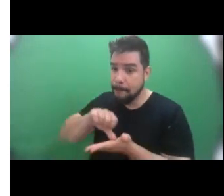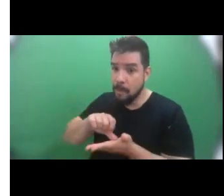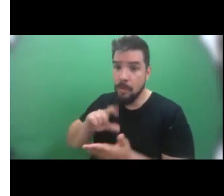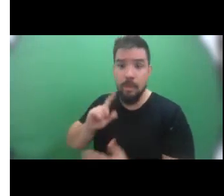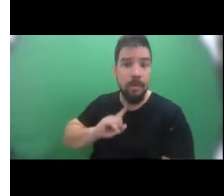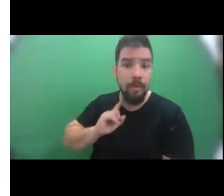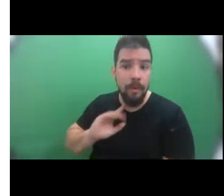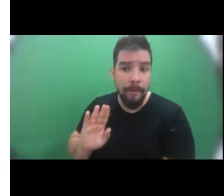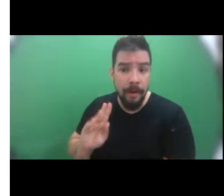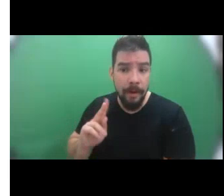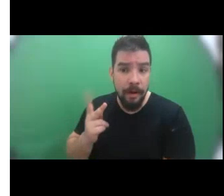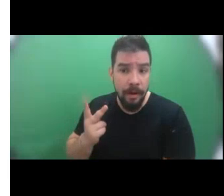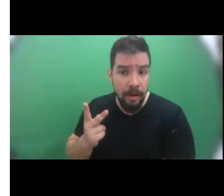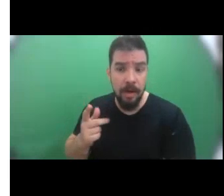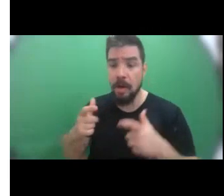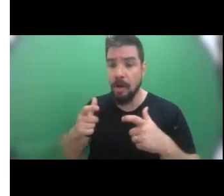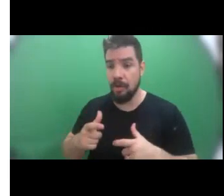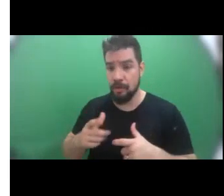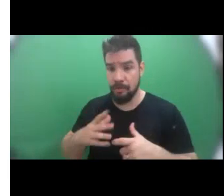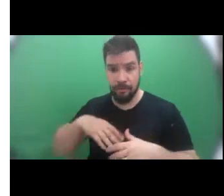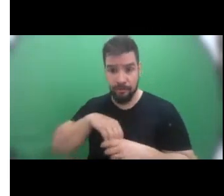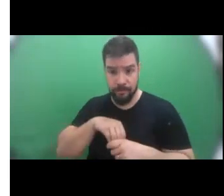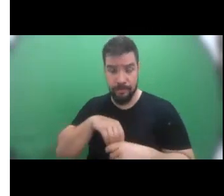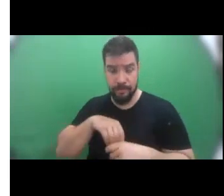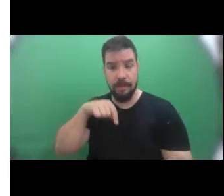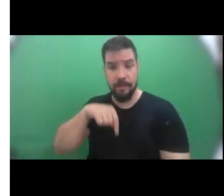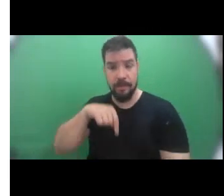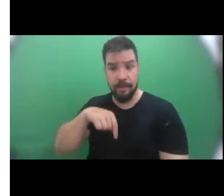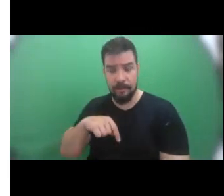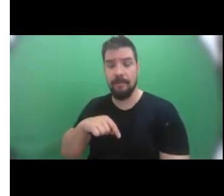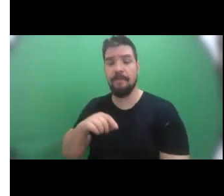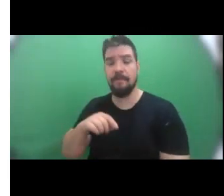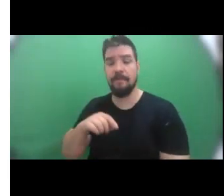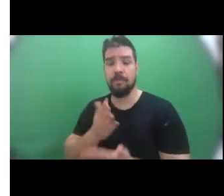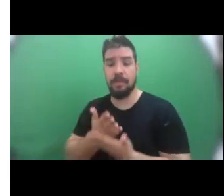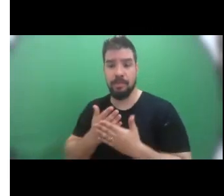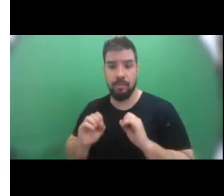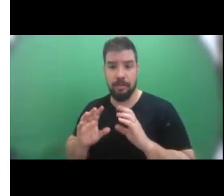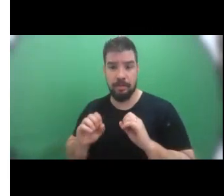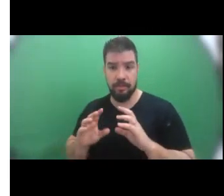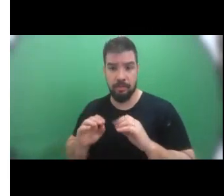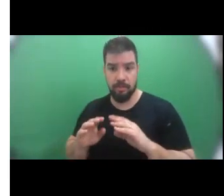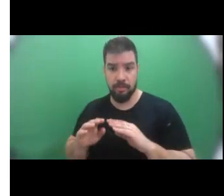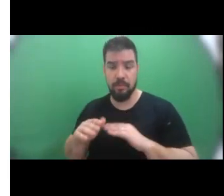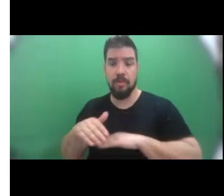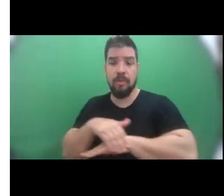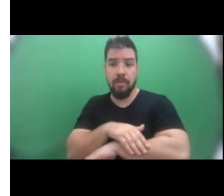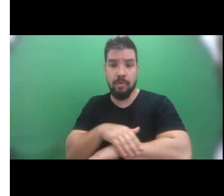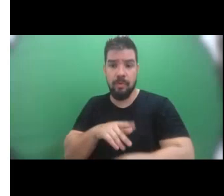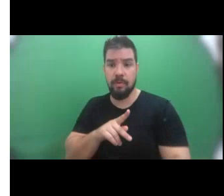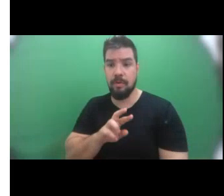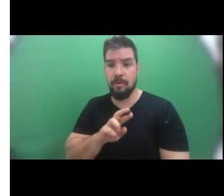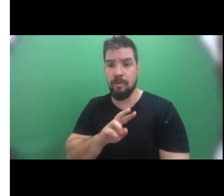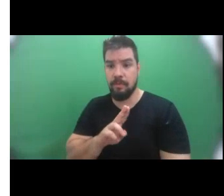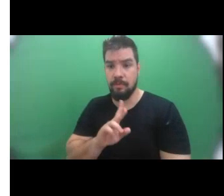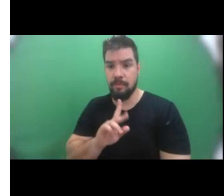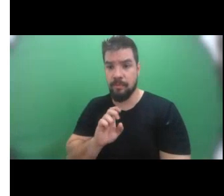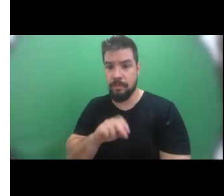aqui na Faculdade de Educação, tá? Na Rua Prudente de Moraes, 444, na Cidade